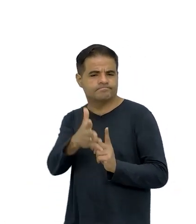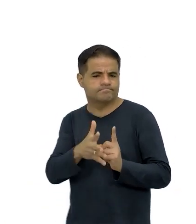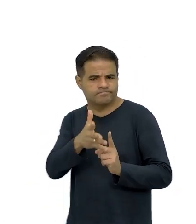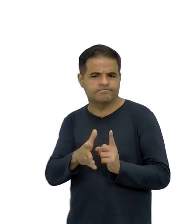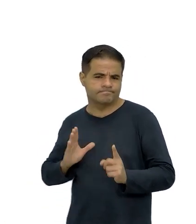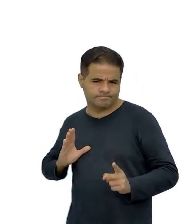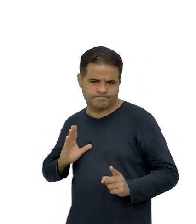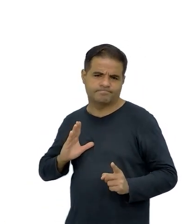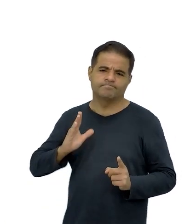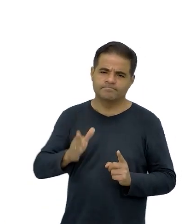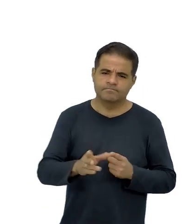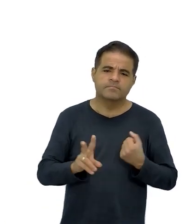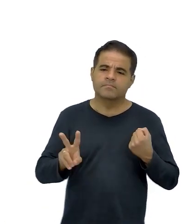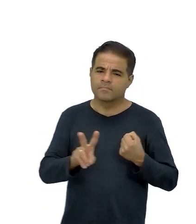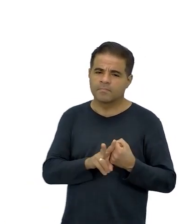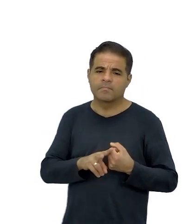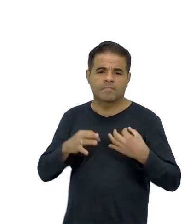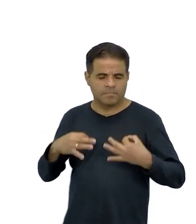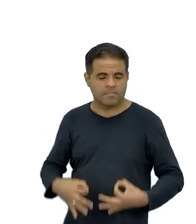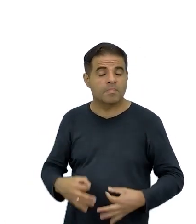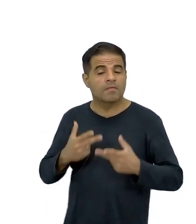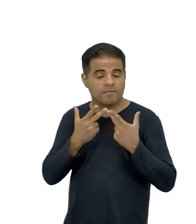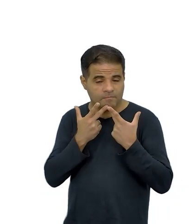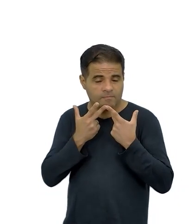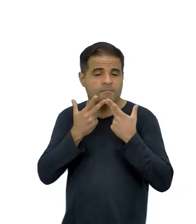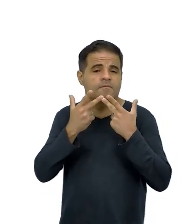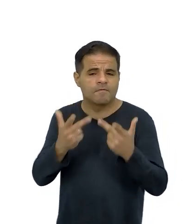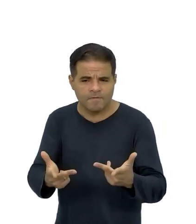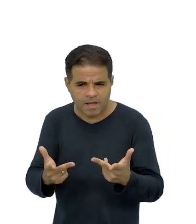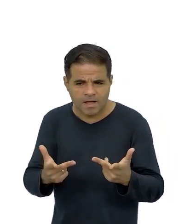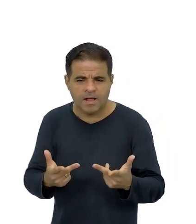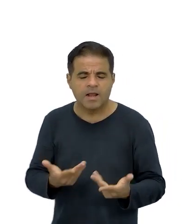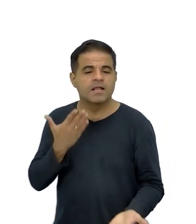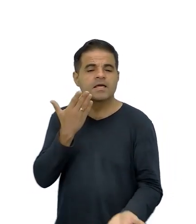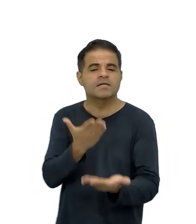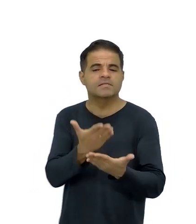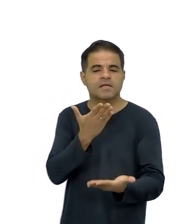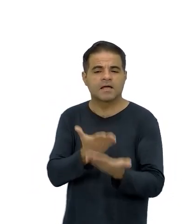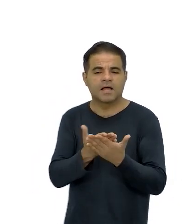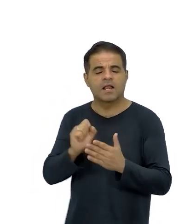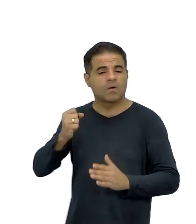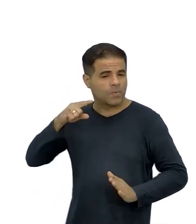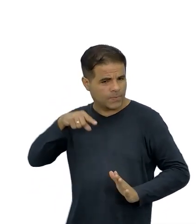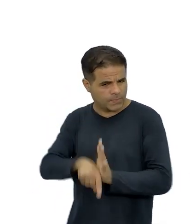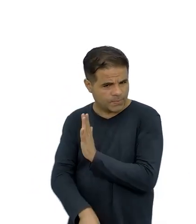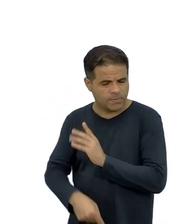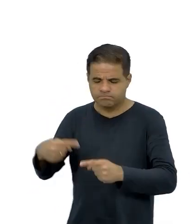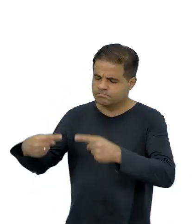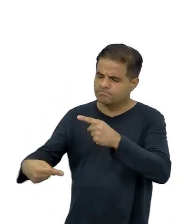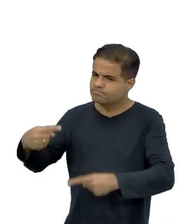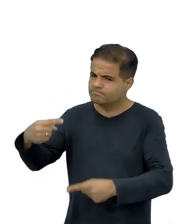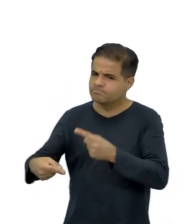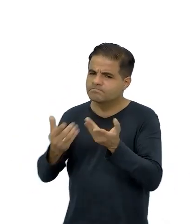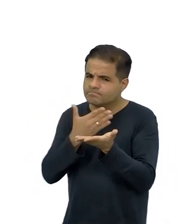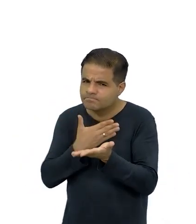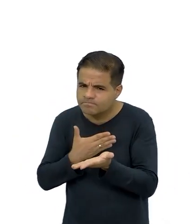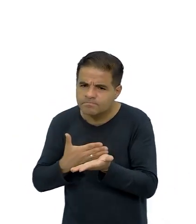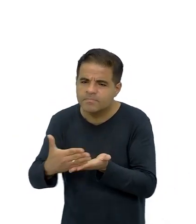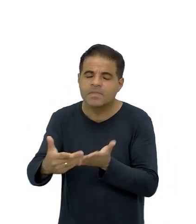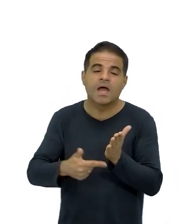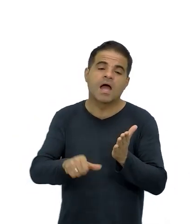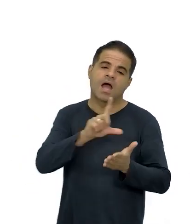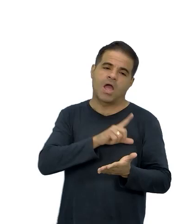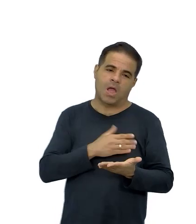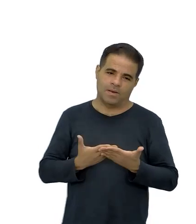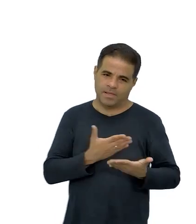discurso direto e os verbos de fala. Nesta aula 8, aprofunda-se a discussão iniciada na aula